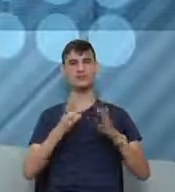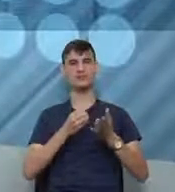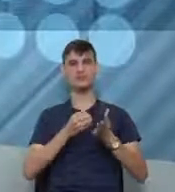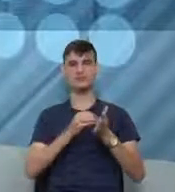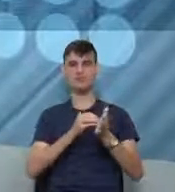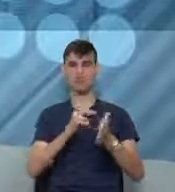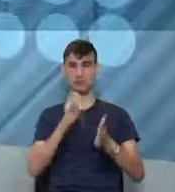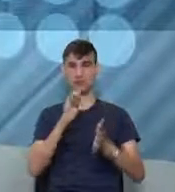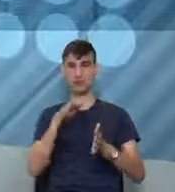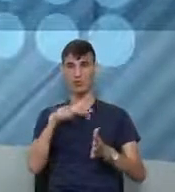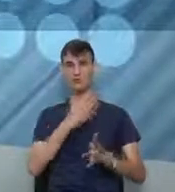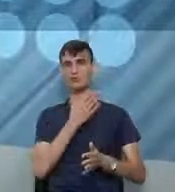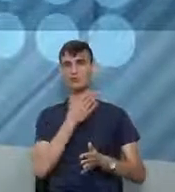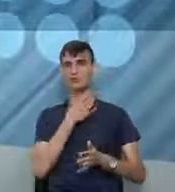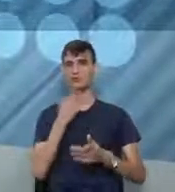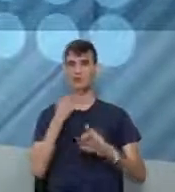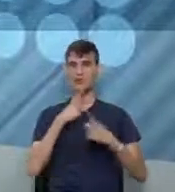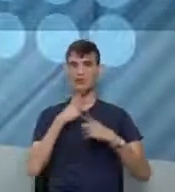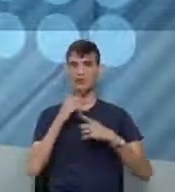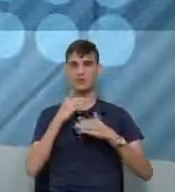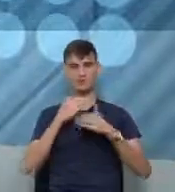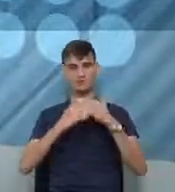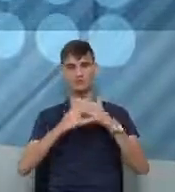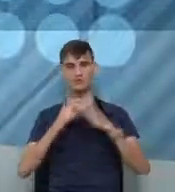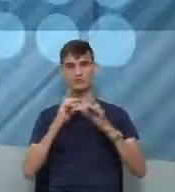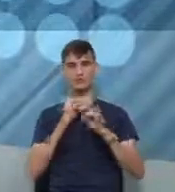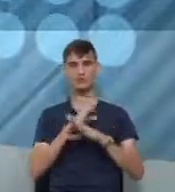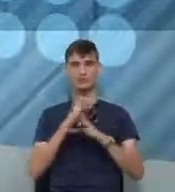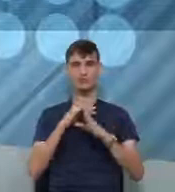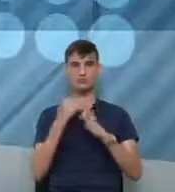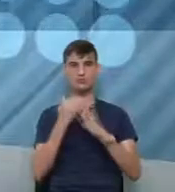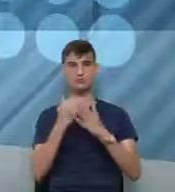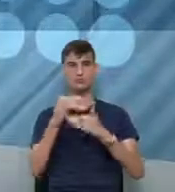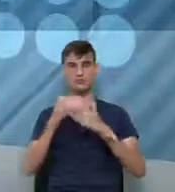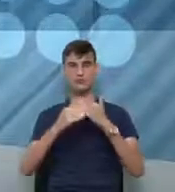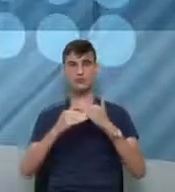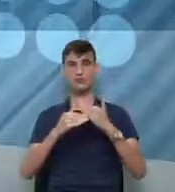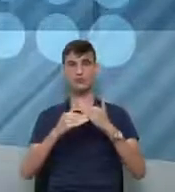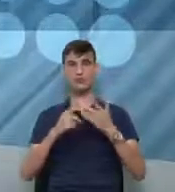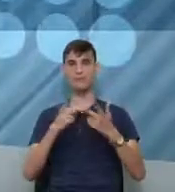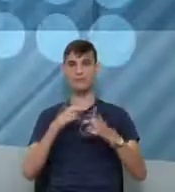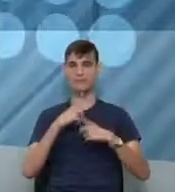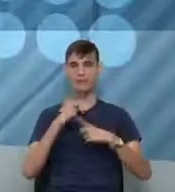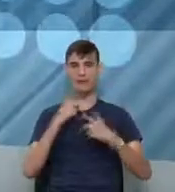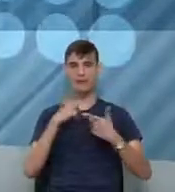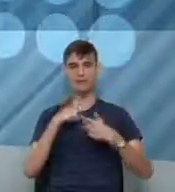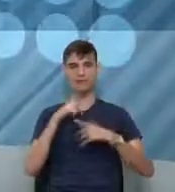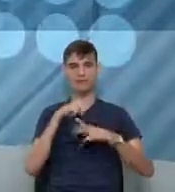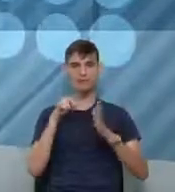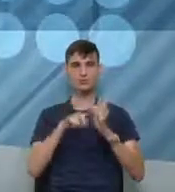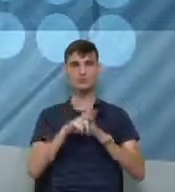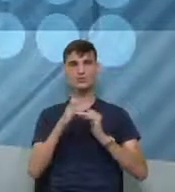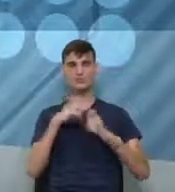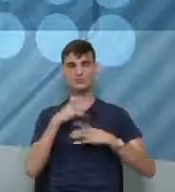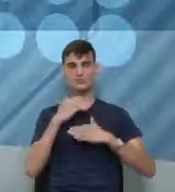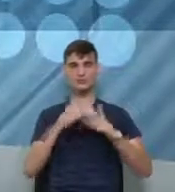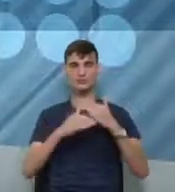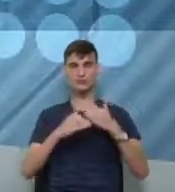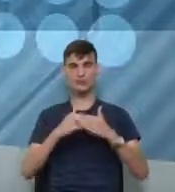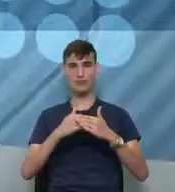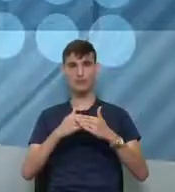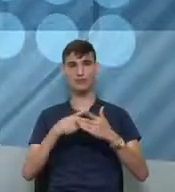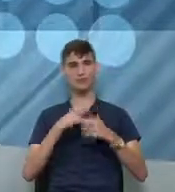ambiente, lá no fórum, para que você, passo a passo, as resoluções das integrais, tudo certinho, para que você não tenha dúvida em relação a essas